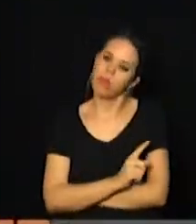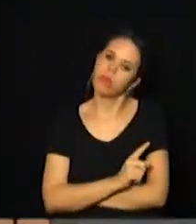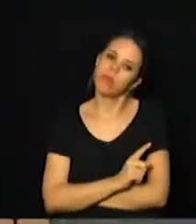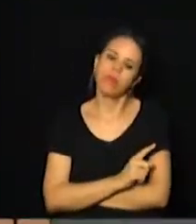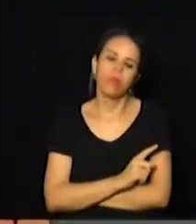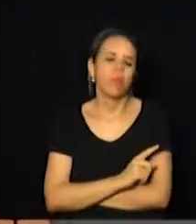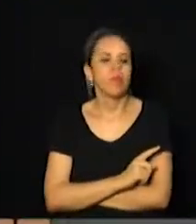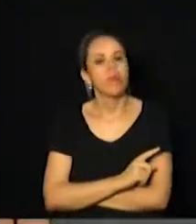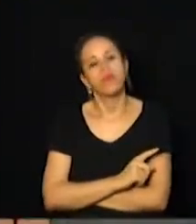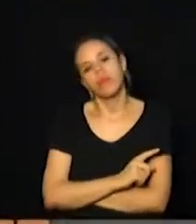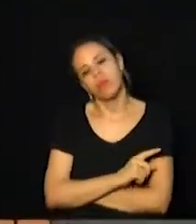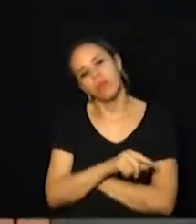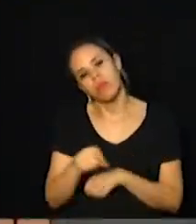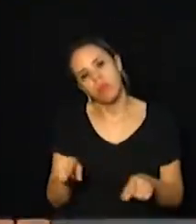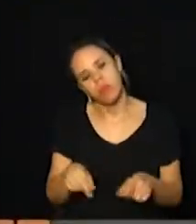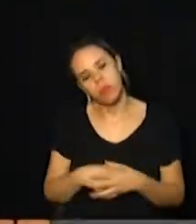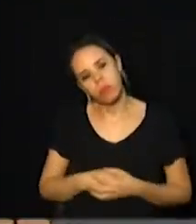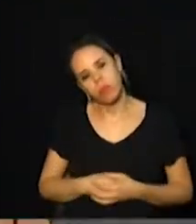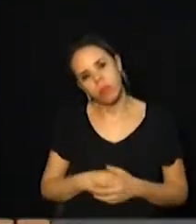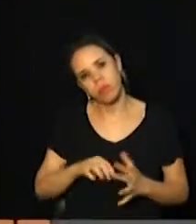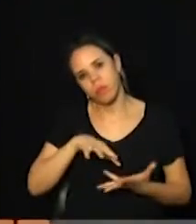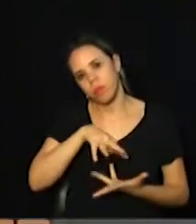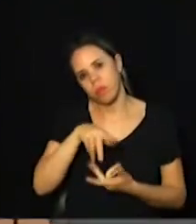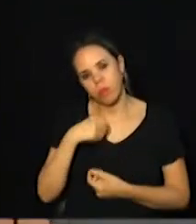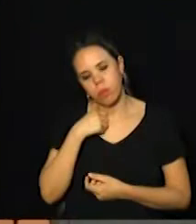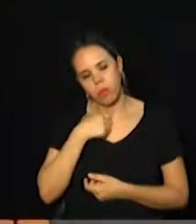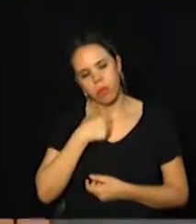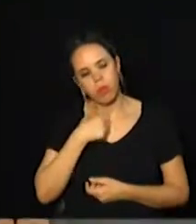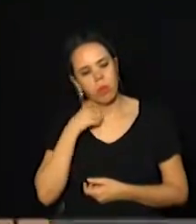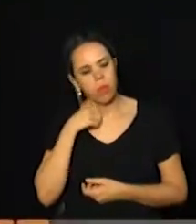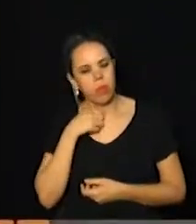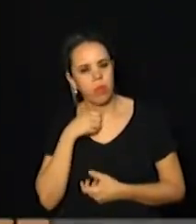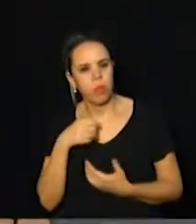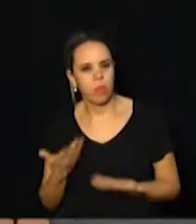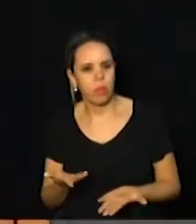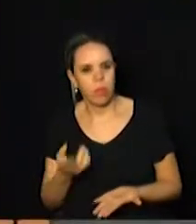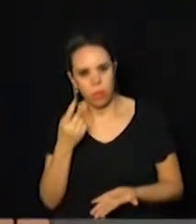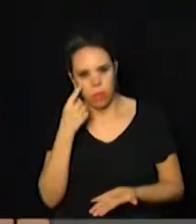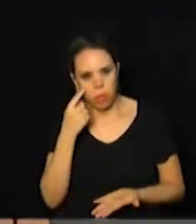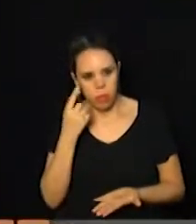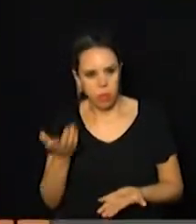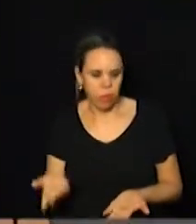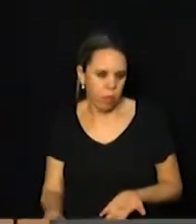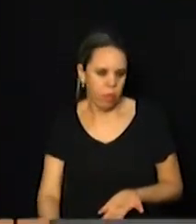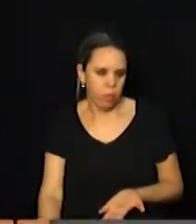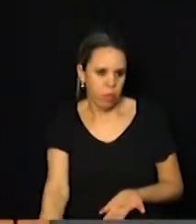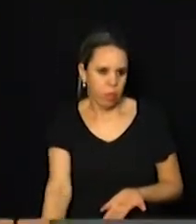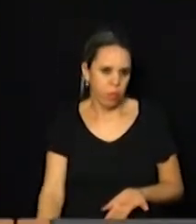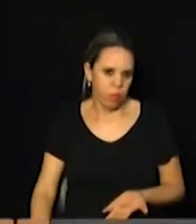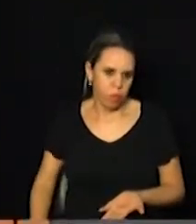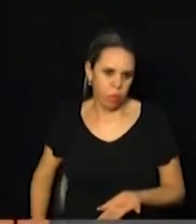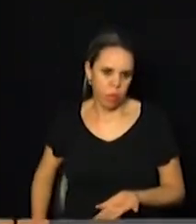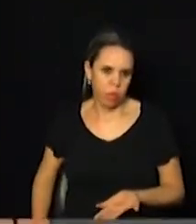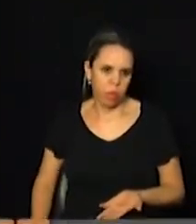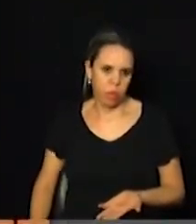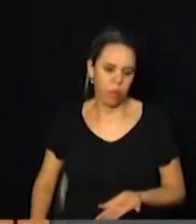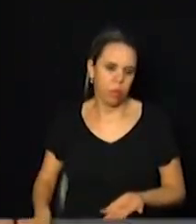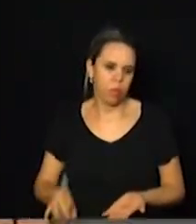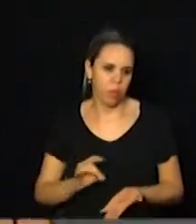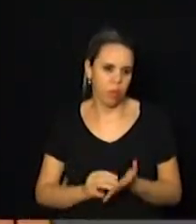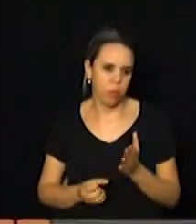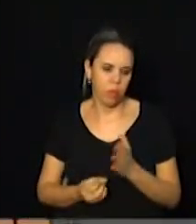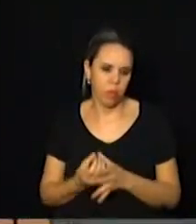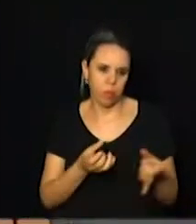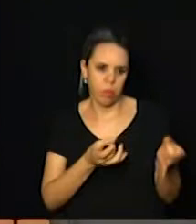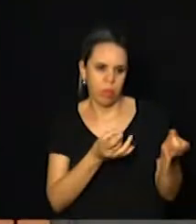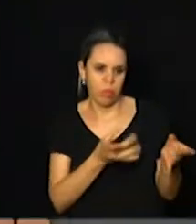mas isso tá no mundo inteiro e aí a gente olha e nesse caso a caso concreto a